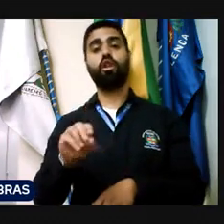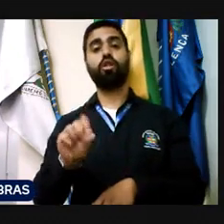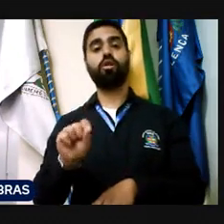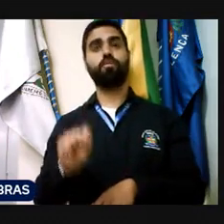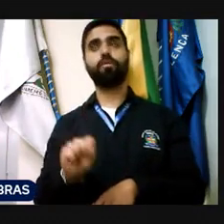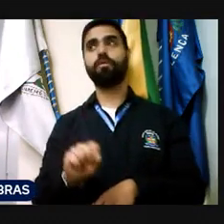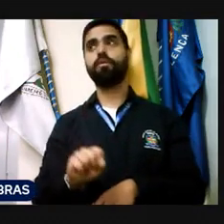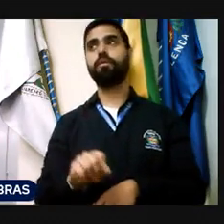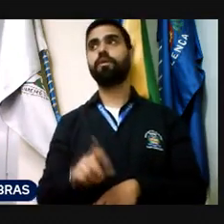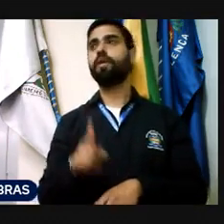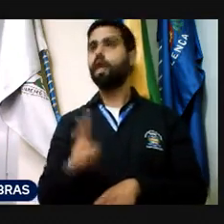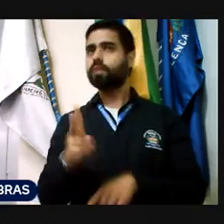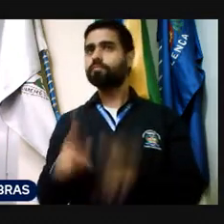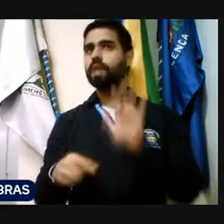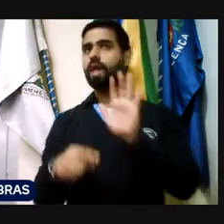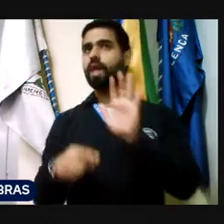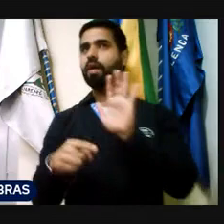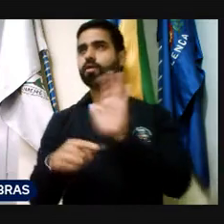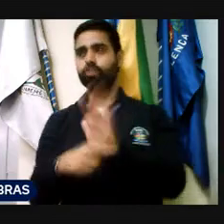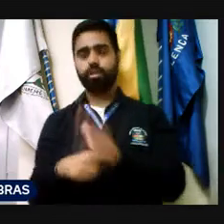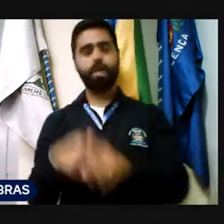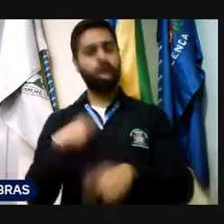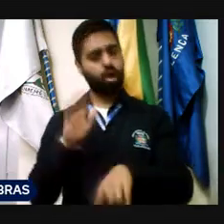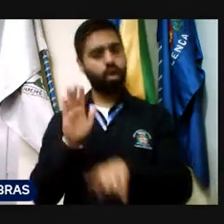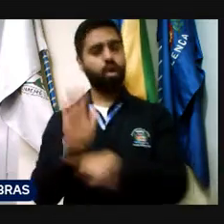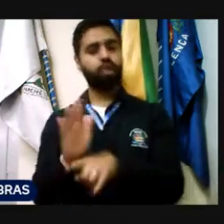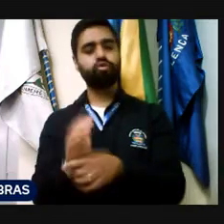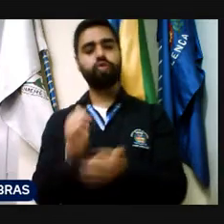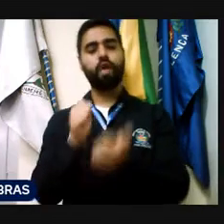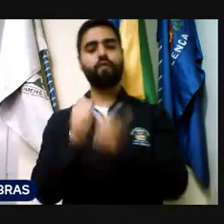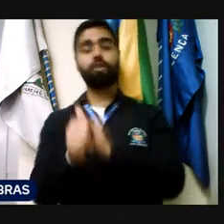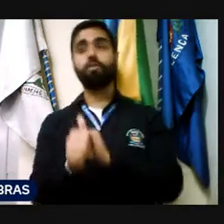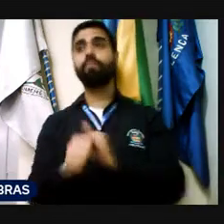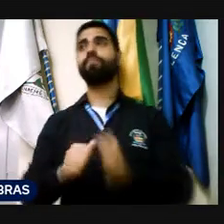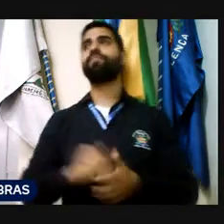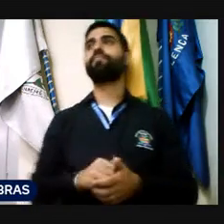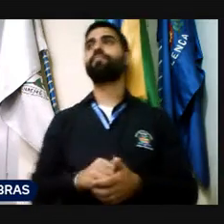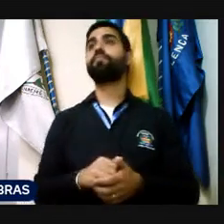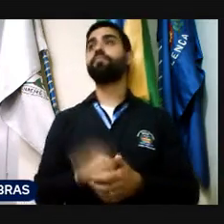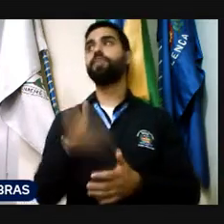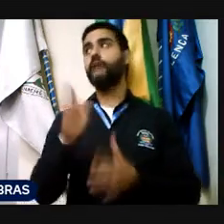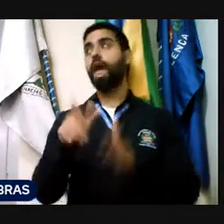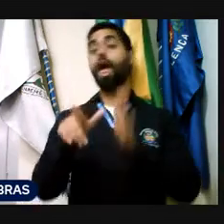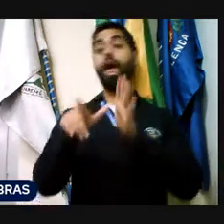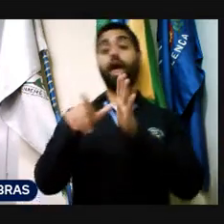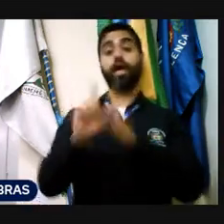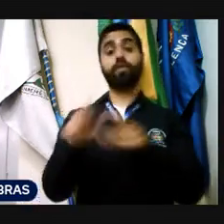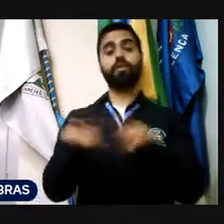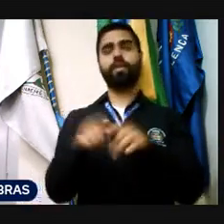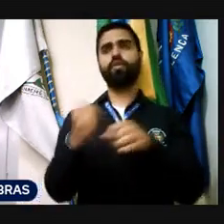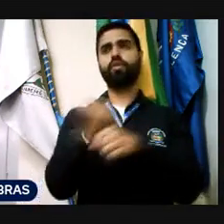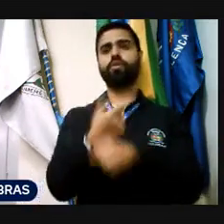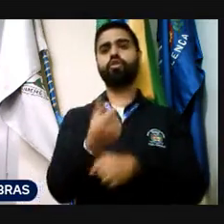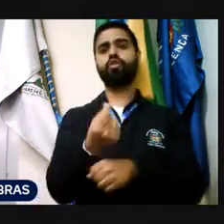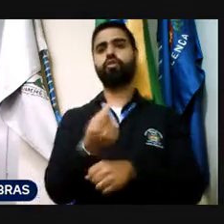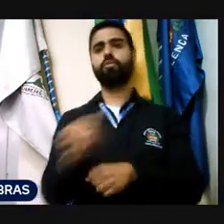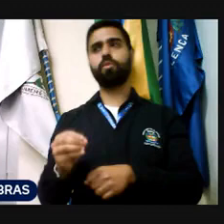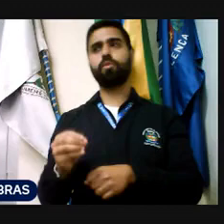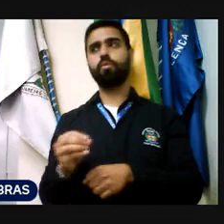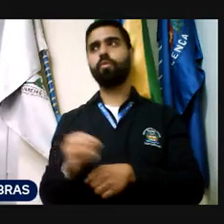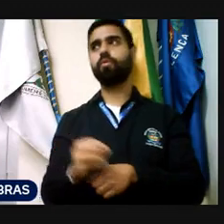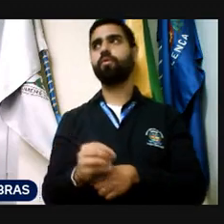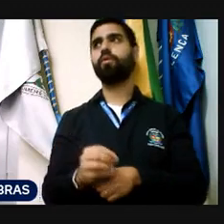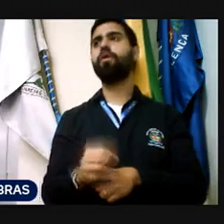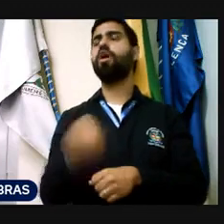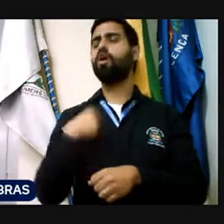gente está lá sempre ajudando, né? Eu já ajudo o Dudu Lopes com futebol muito antes do ano de 2000, de eu estar na política,